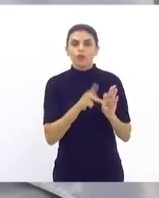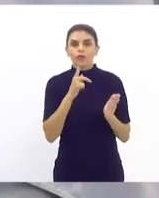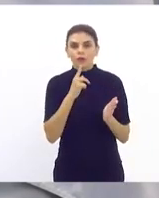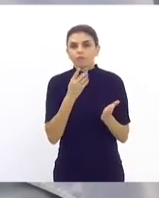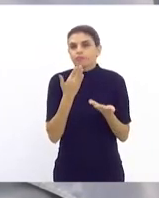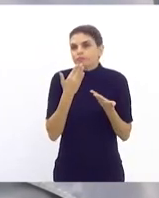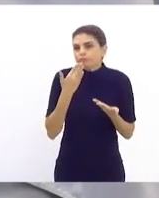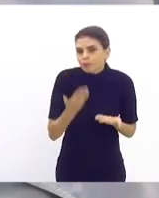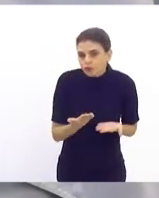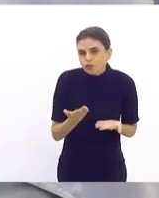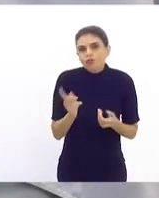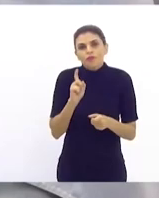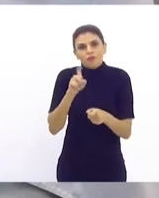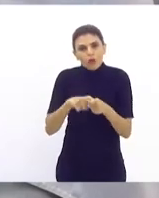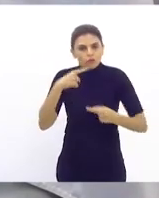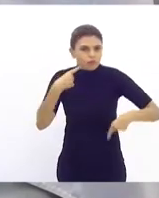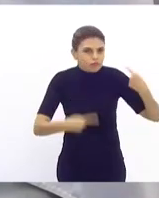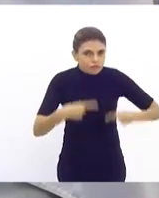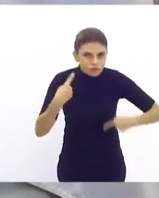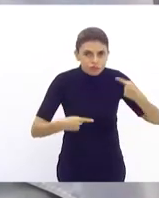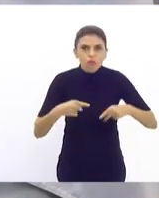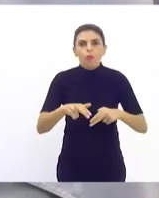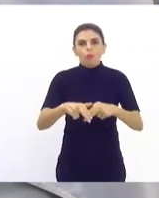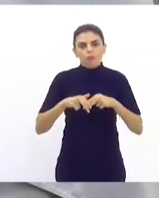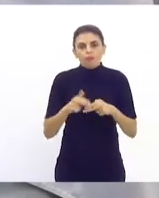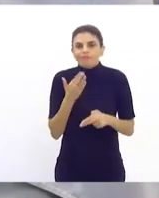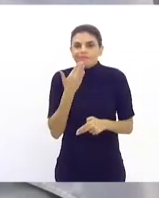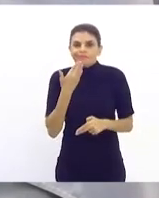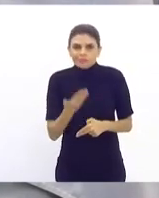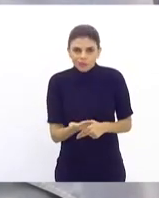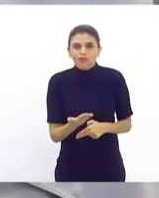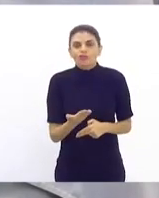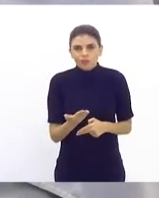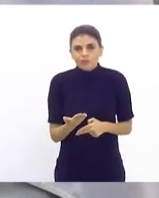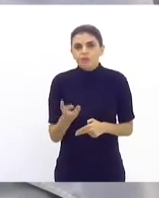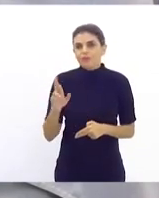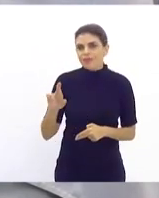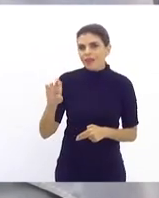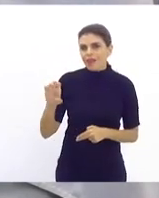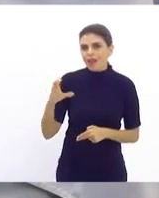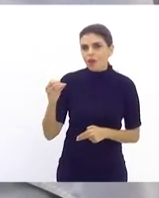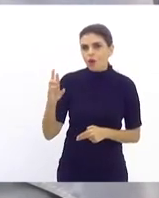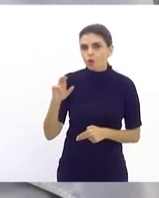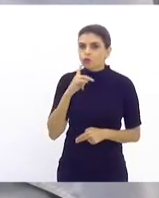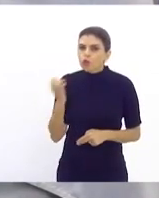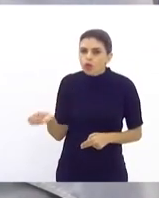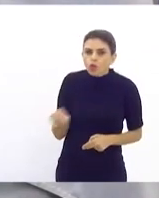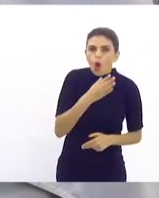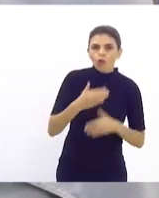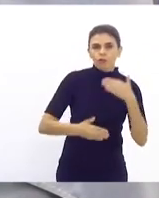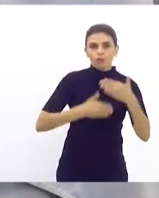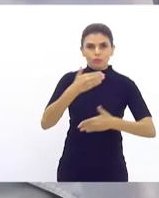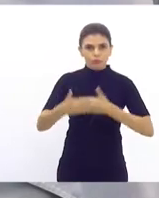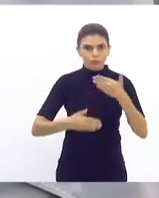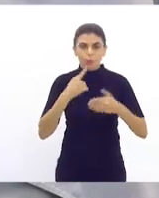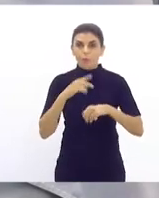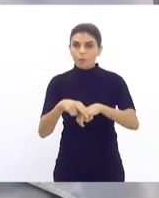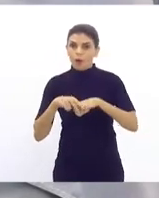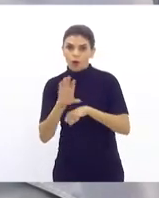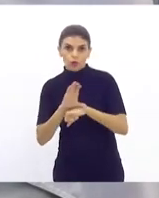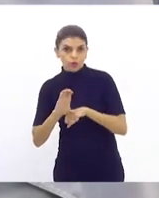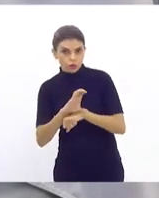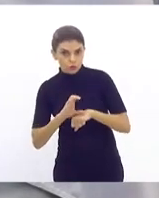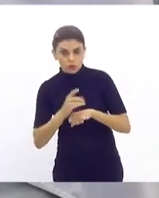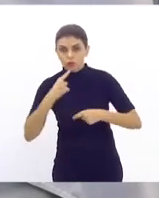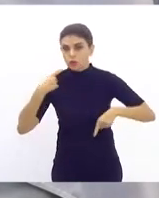recurso, é pela deferimento do recurso e sugerindo um novo parecer pela constitucionalidade.